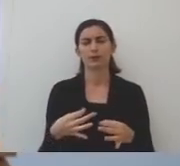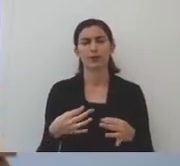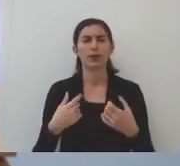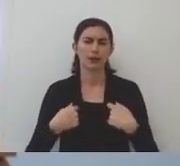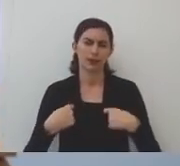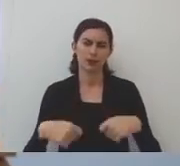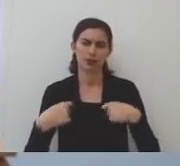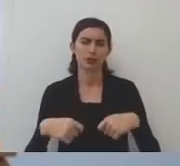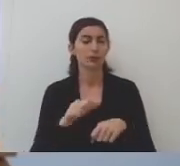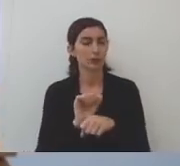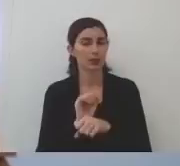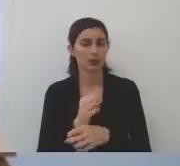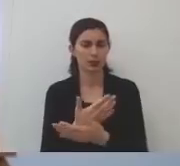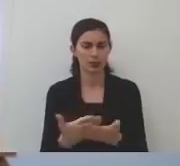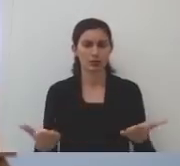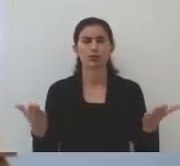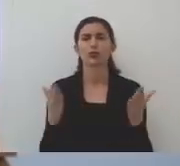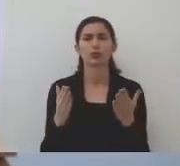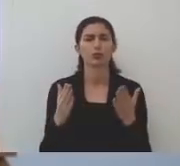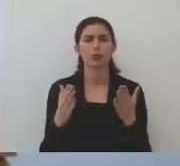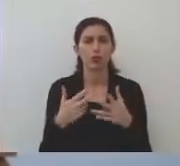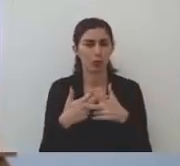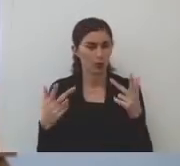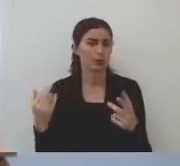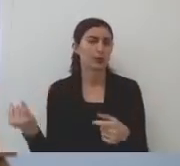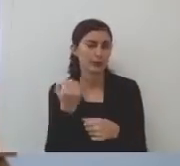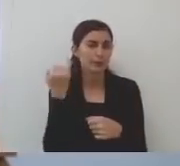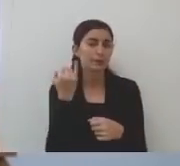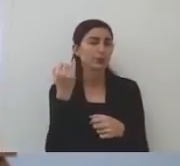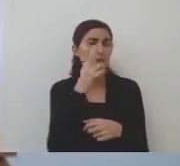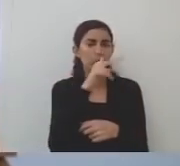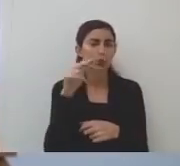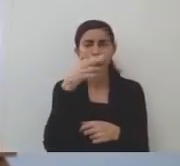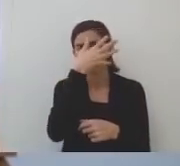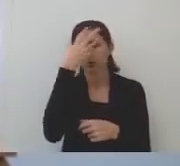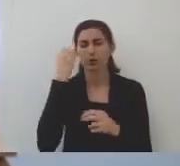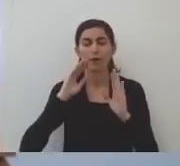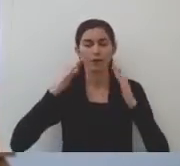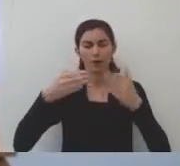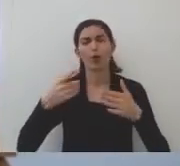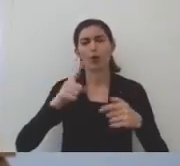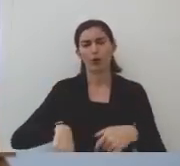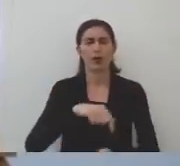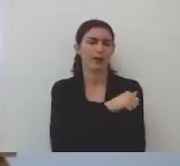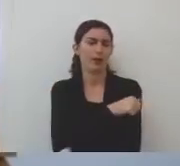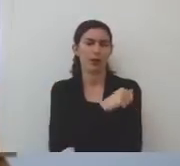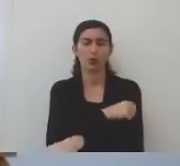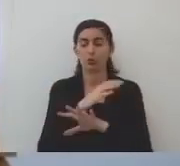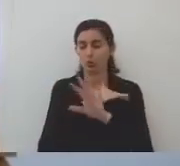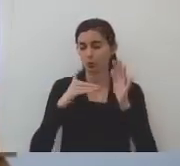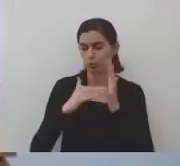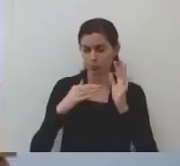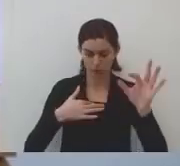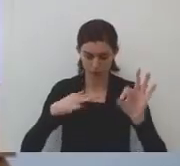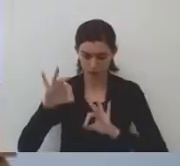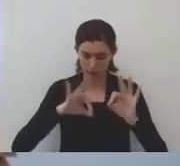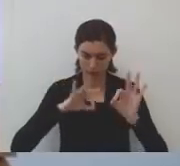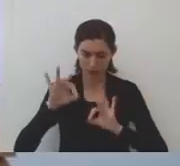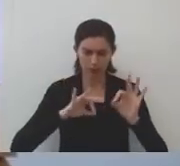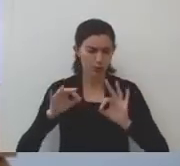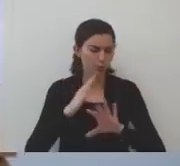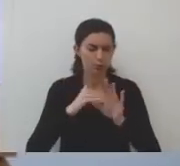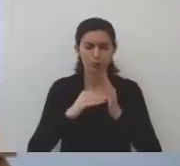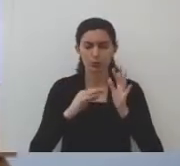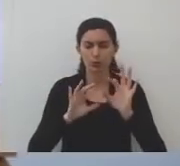tanto espera, né? Ou seja, uma coisa importante, nunca esqueça que o foco é o nosso aluno. Tudo que a gente prepara, tudo